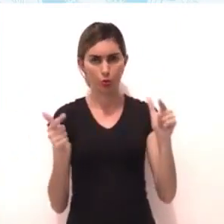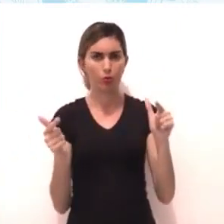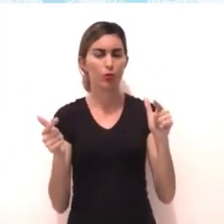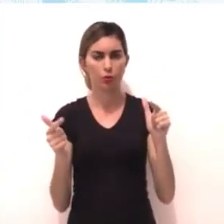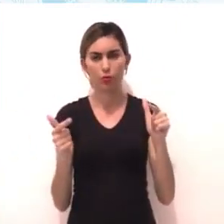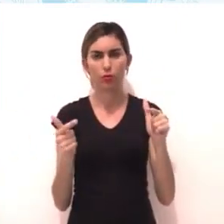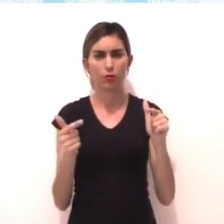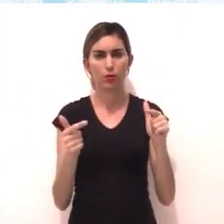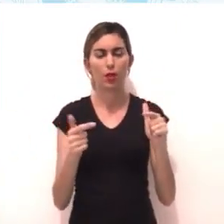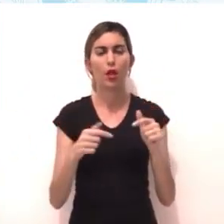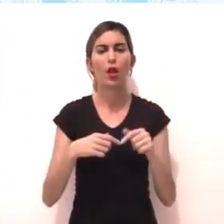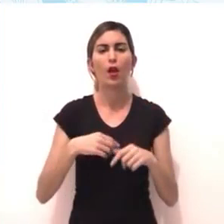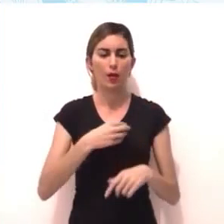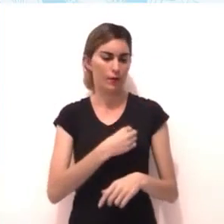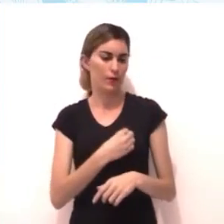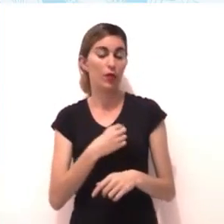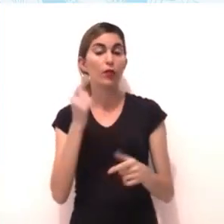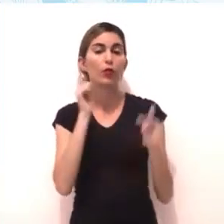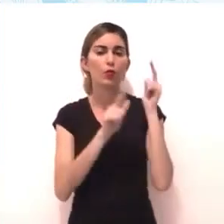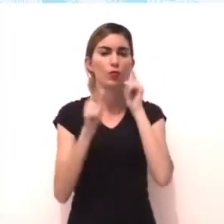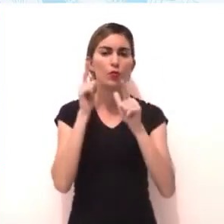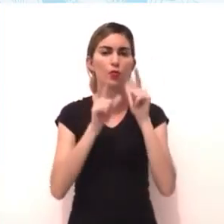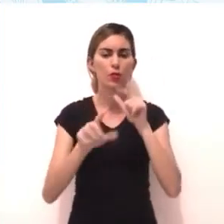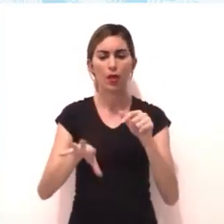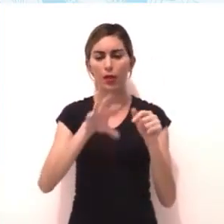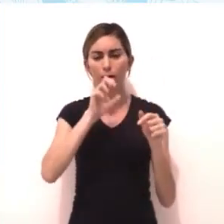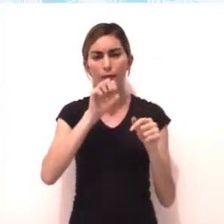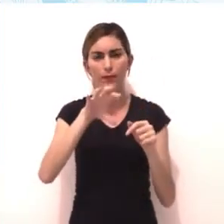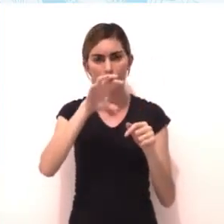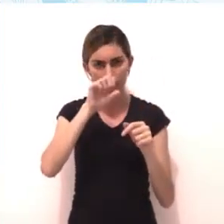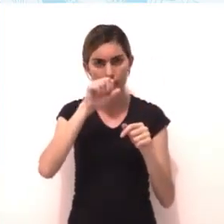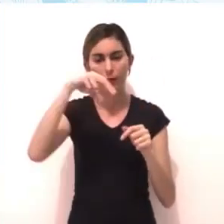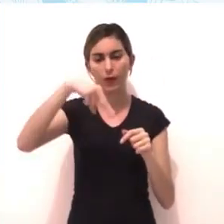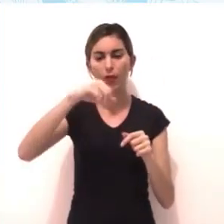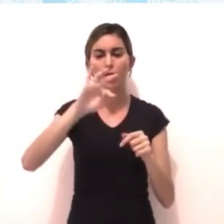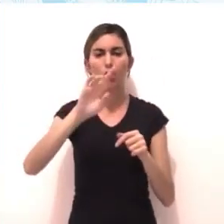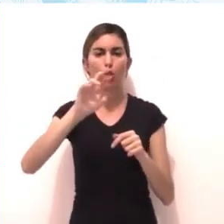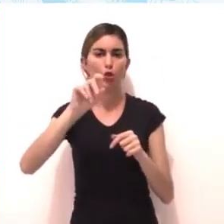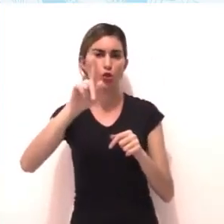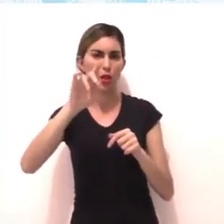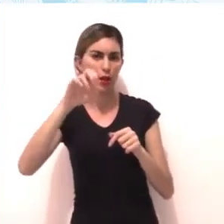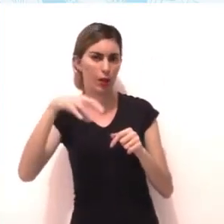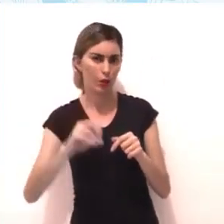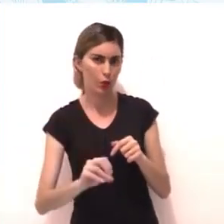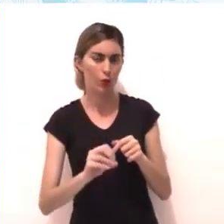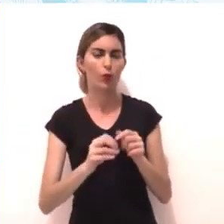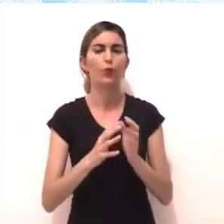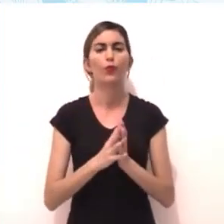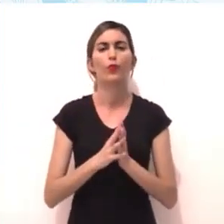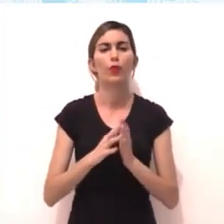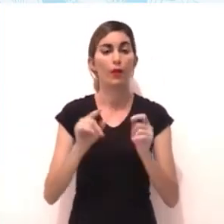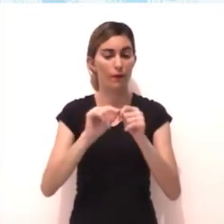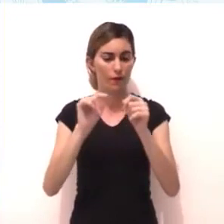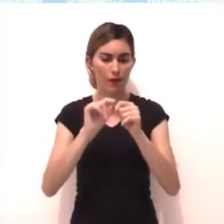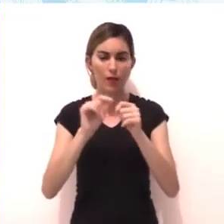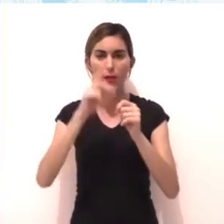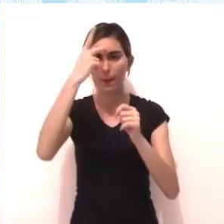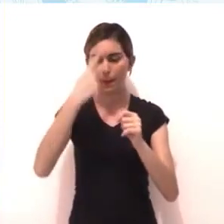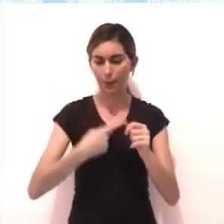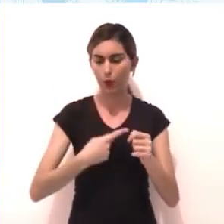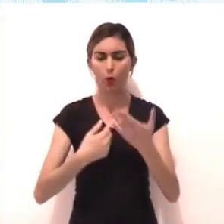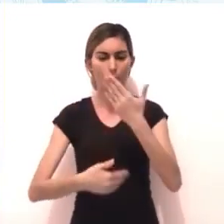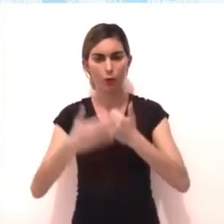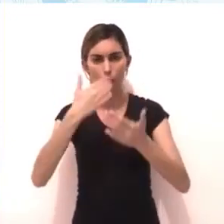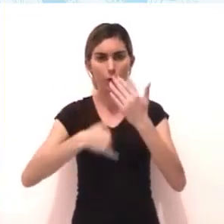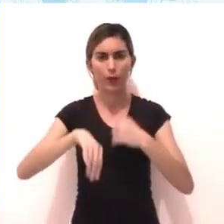que outros seres vivos conseguem obter esse nitrogênio e fabricar o alimento